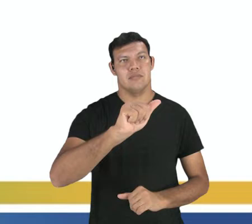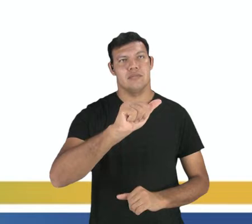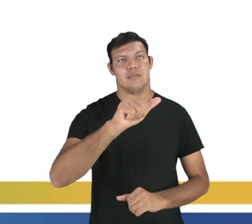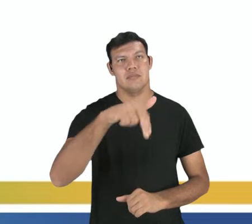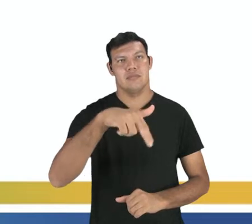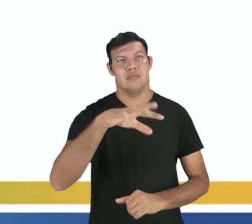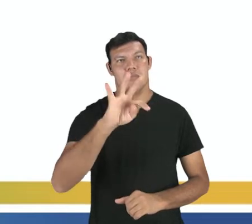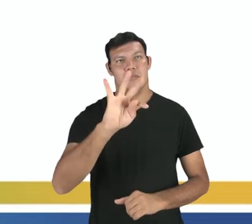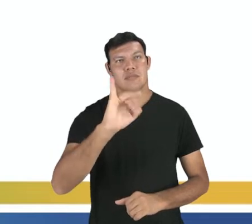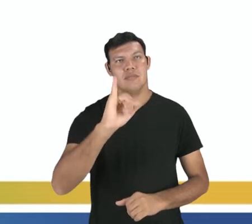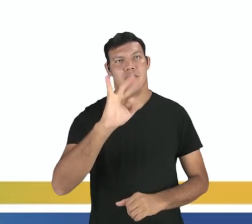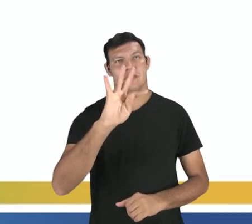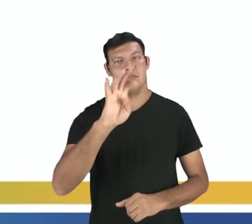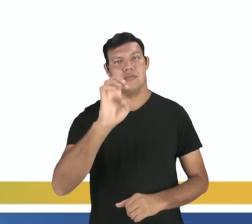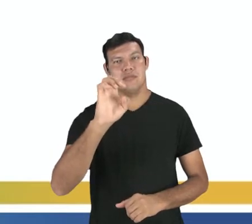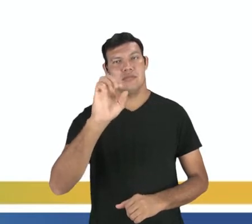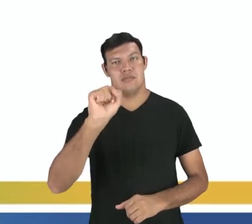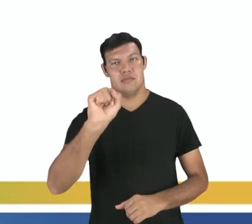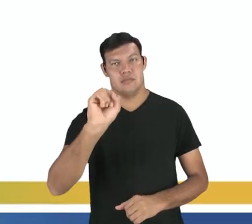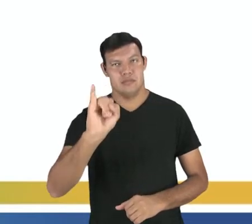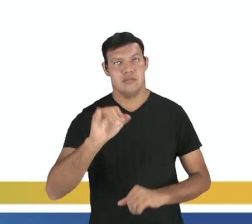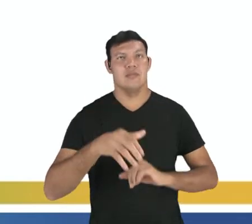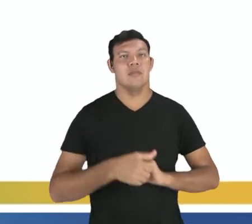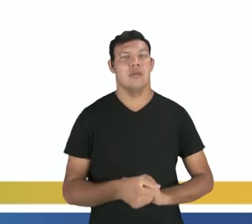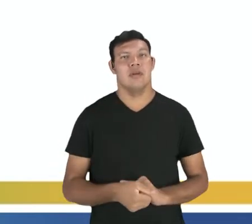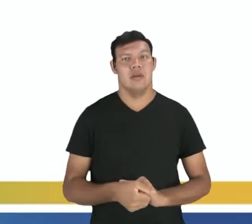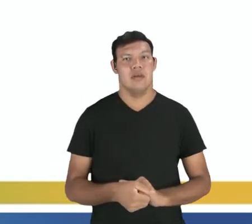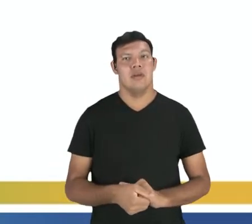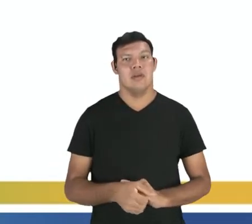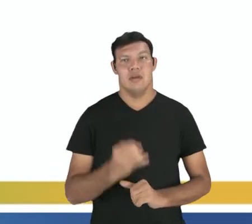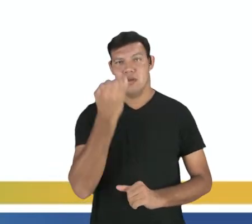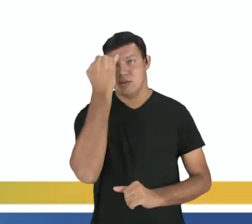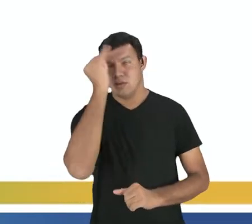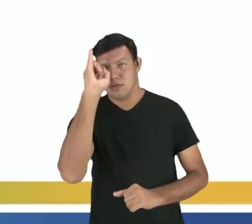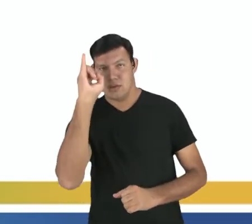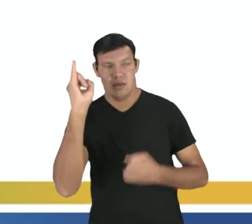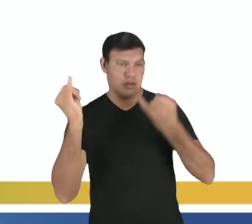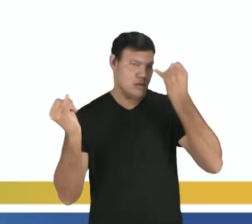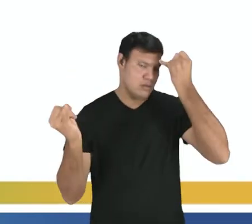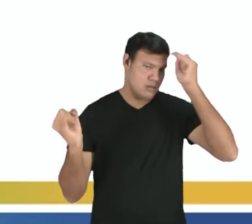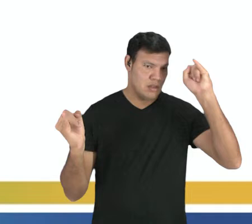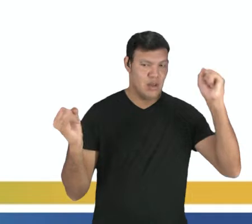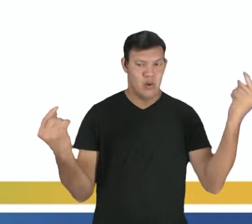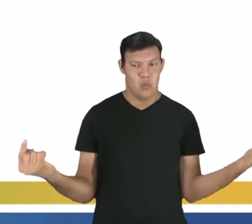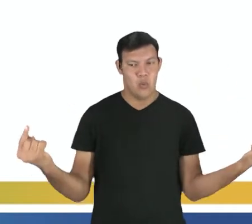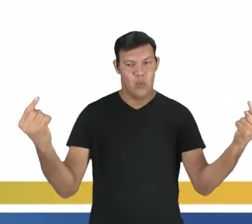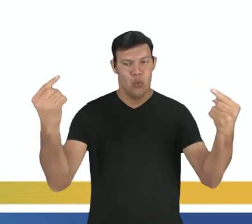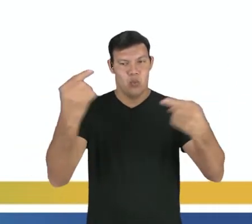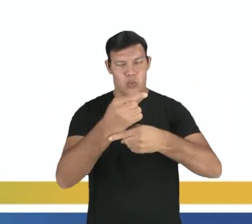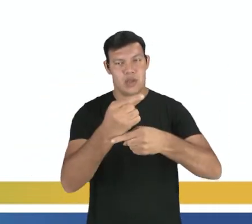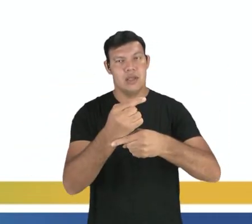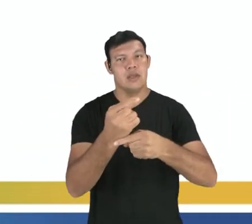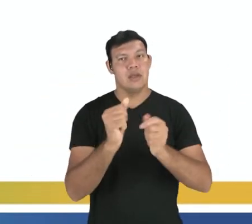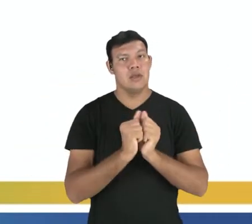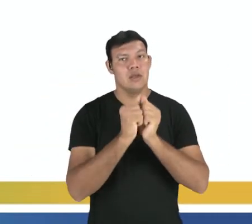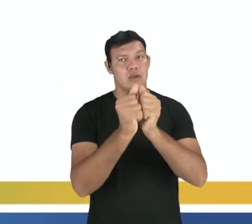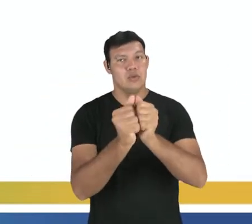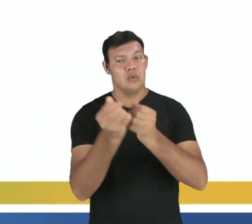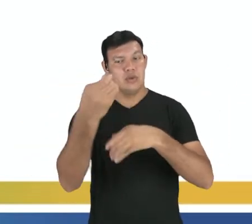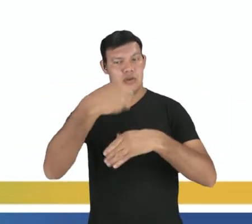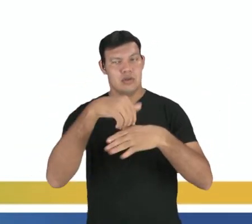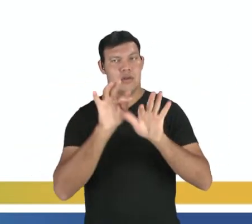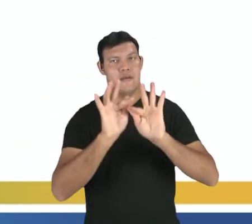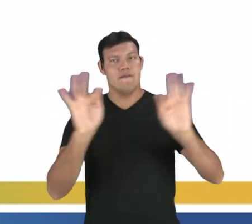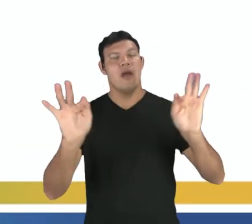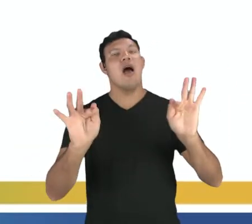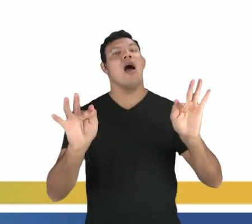antítese, que é o uso de são duas ideias opostas reunidas em uma frase para